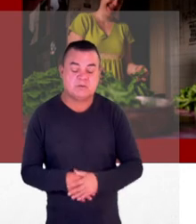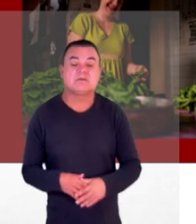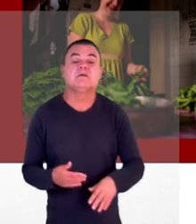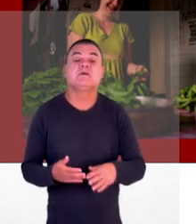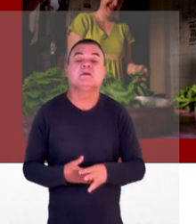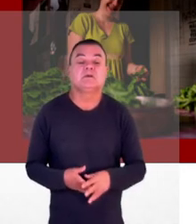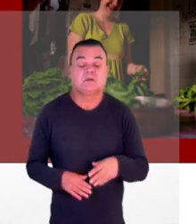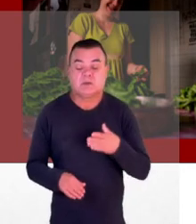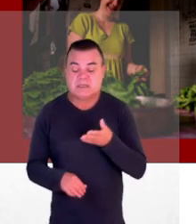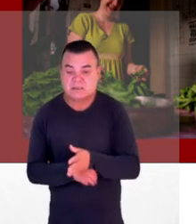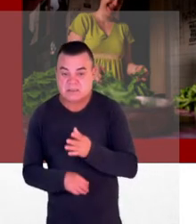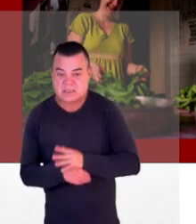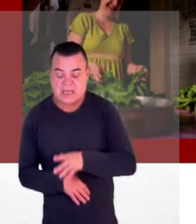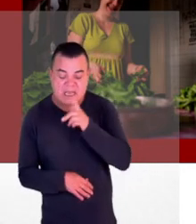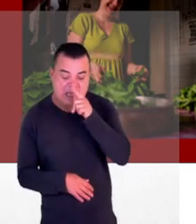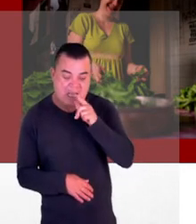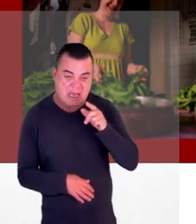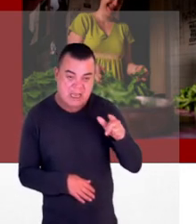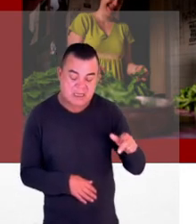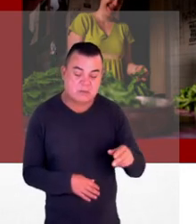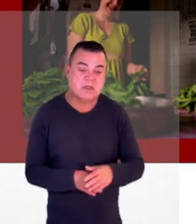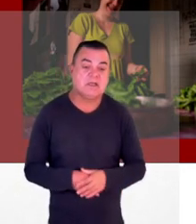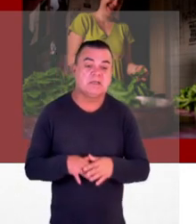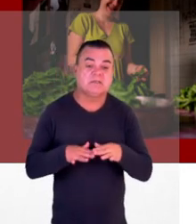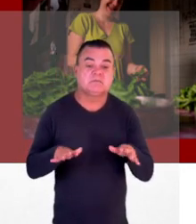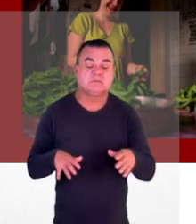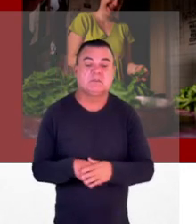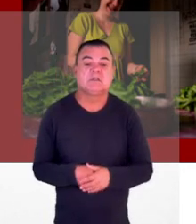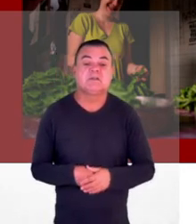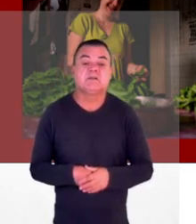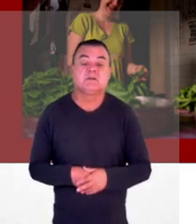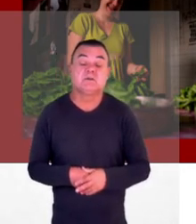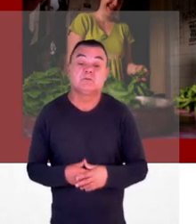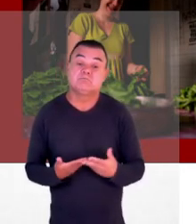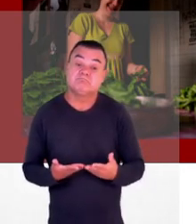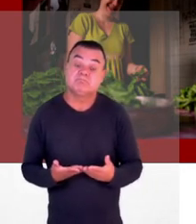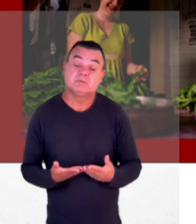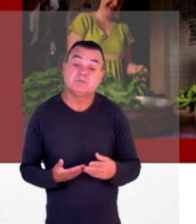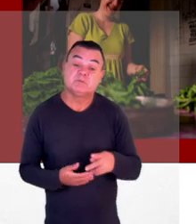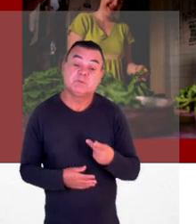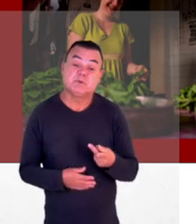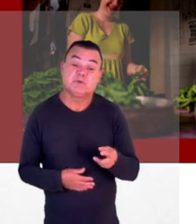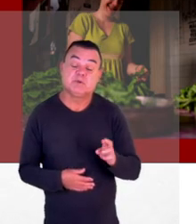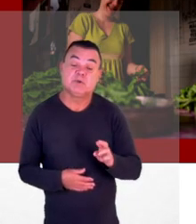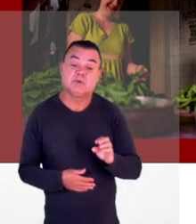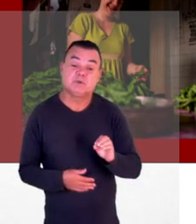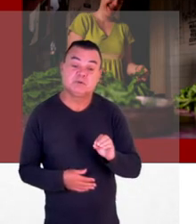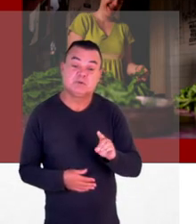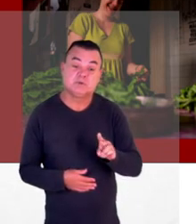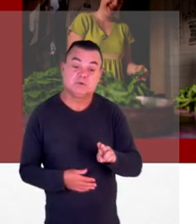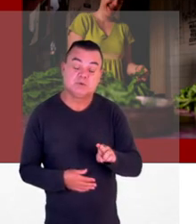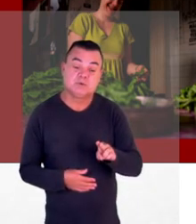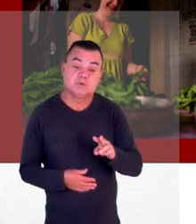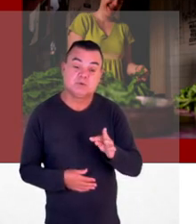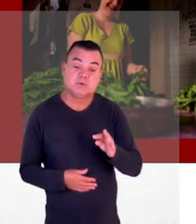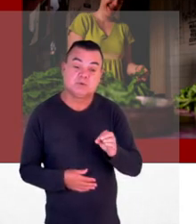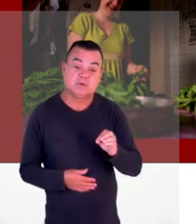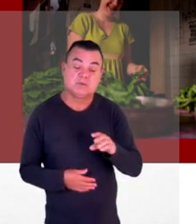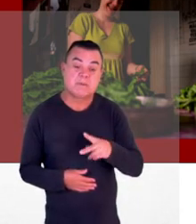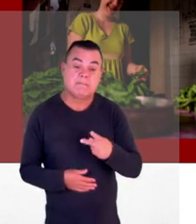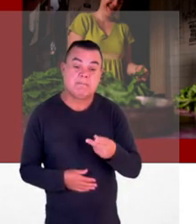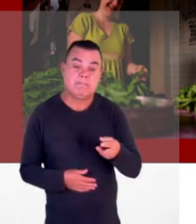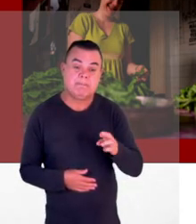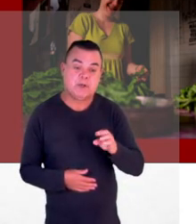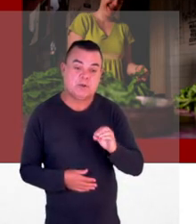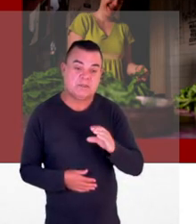à água eh portanto também eh acho que temos que ser